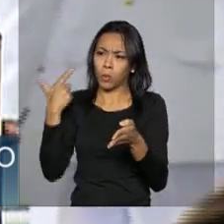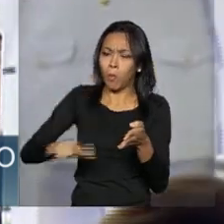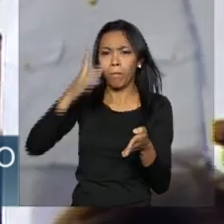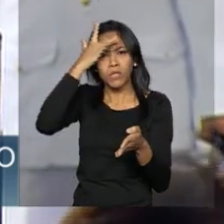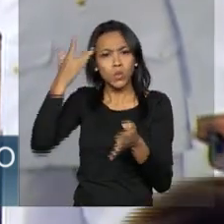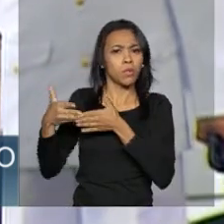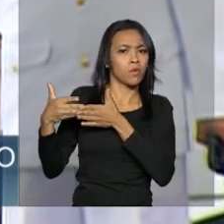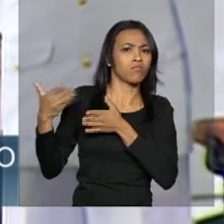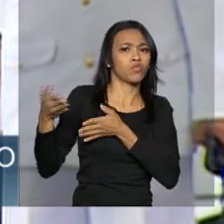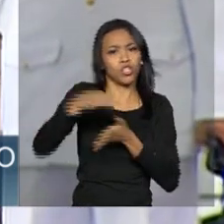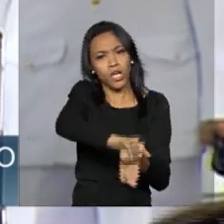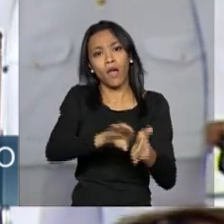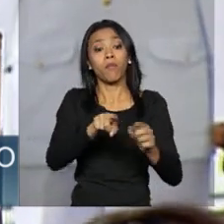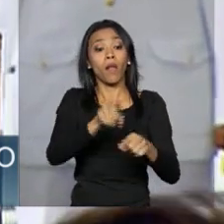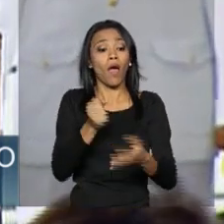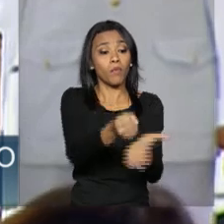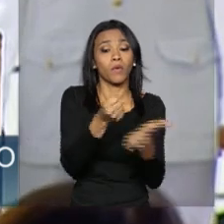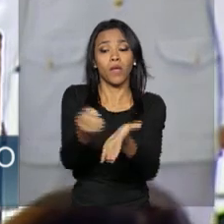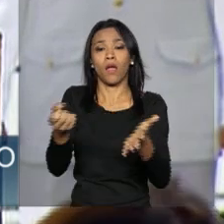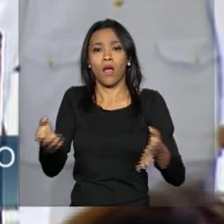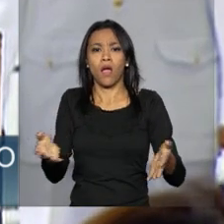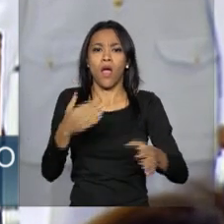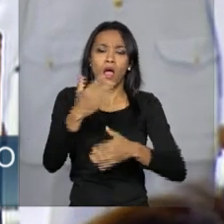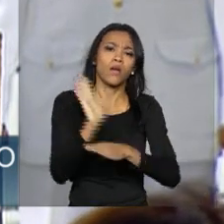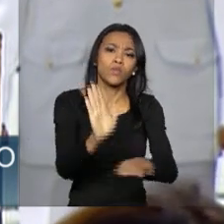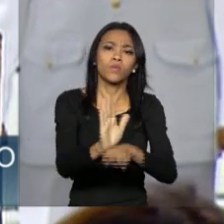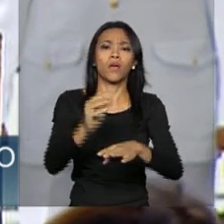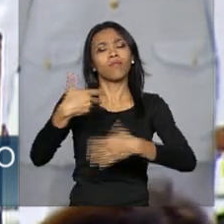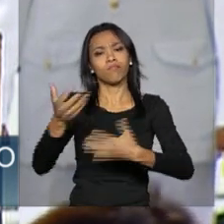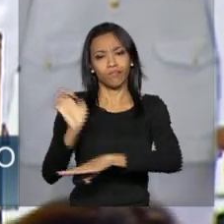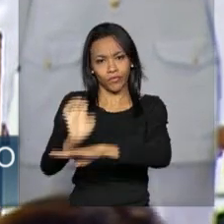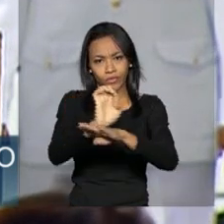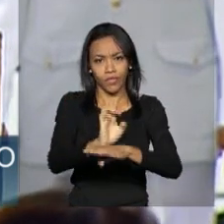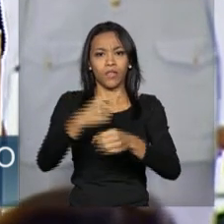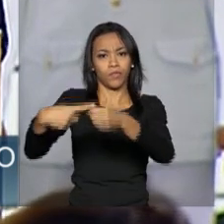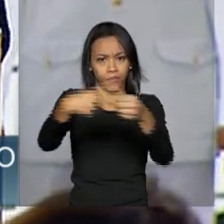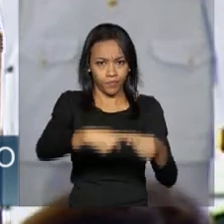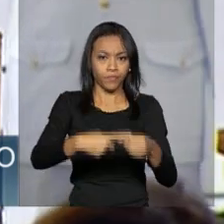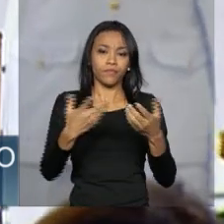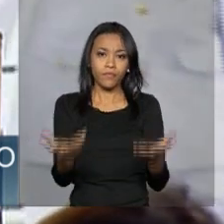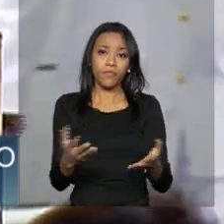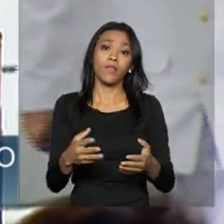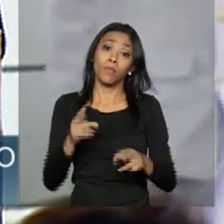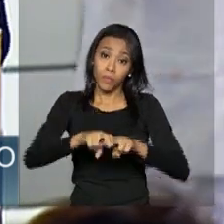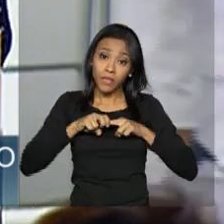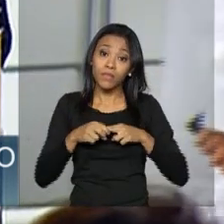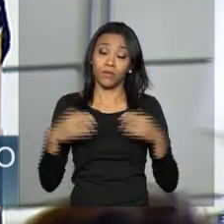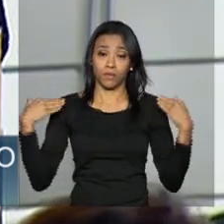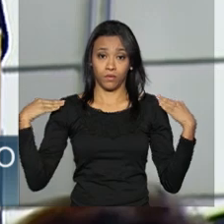pessoal de apoio aos órgãos federais, estaduais e municipais. A Marinha, portanto, tem